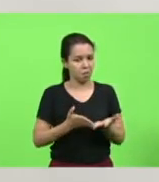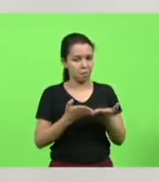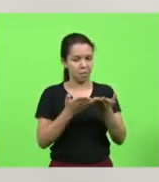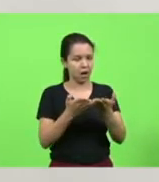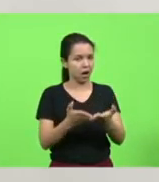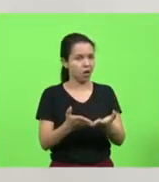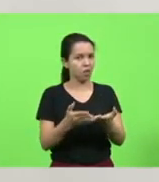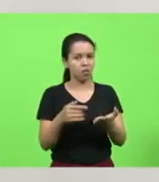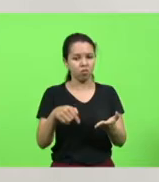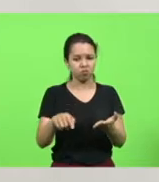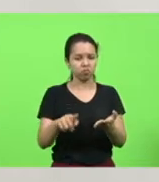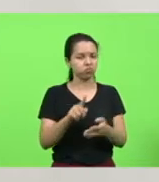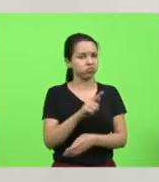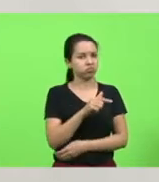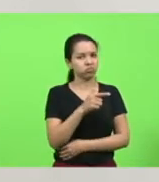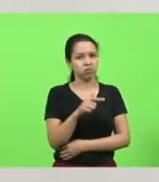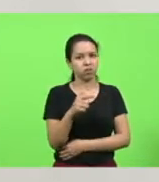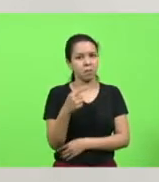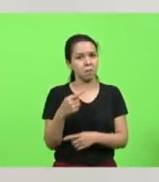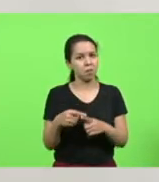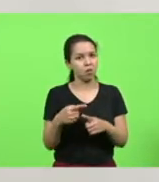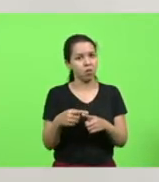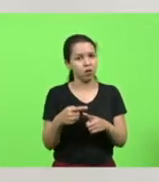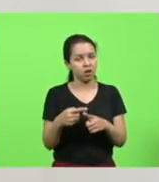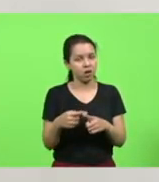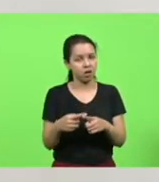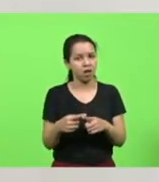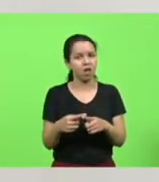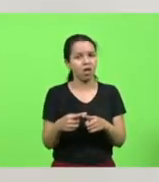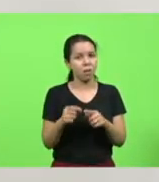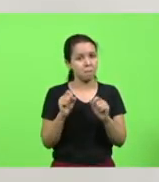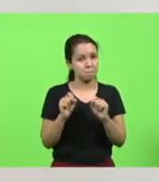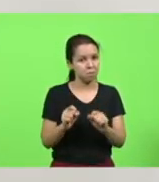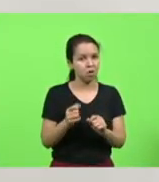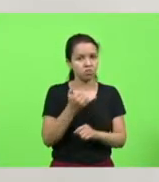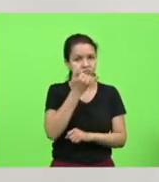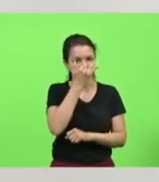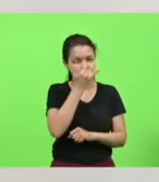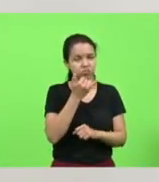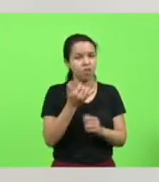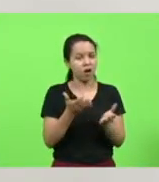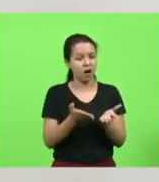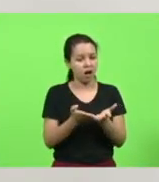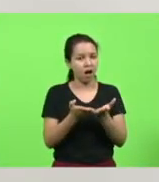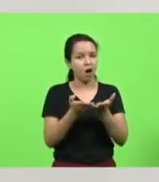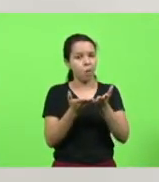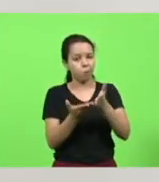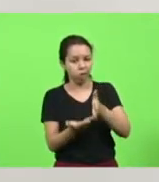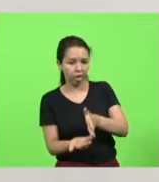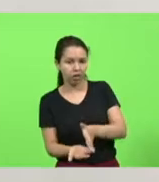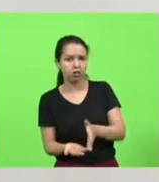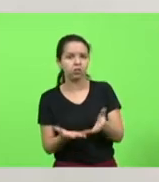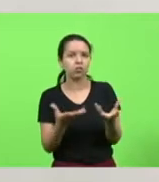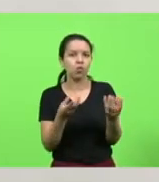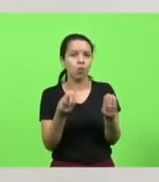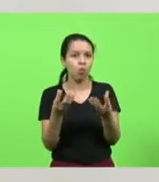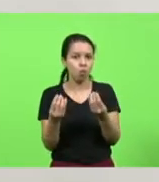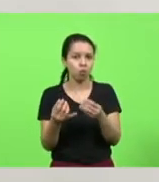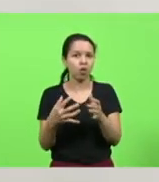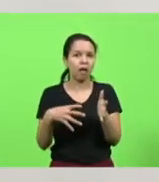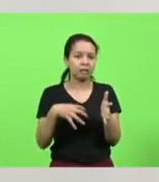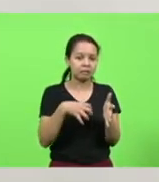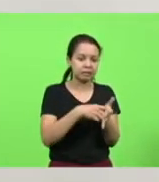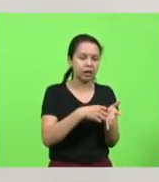porque é uma loteria. E certamente, muitos barcos já naufragaram, eles disseram, certamente o risco iminente de acidente é muito